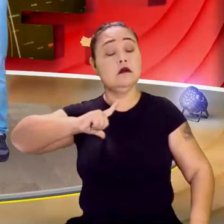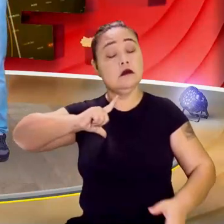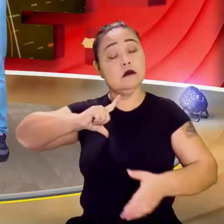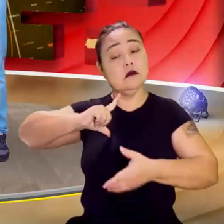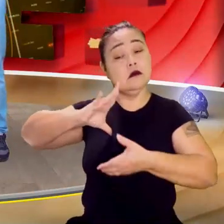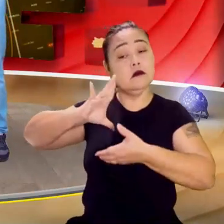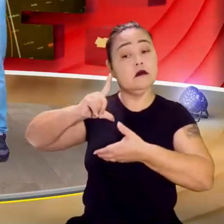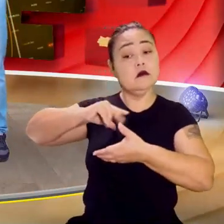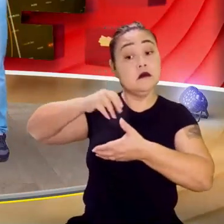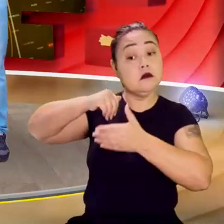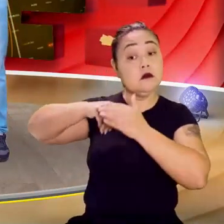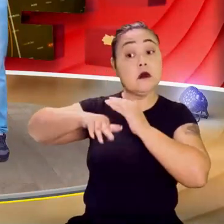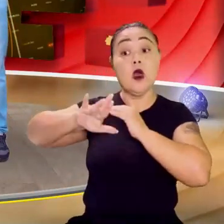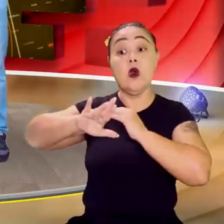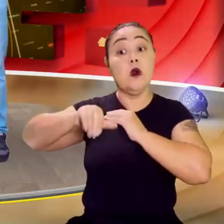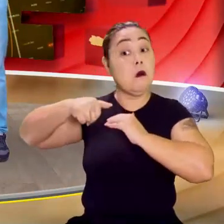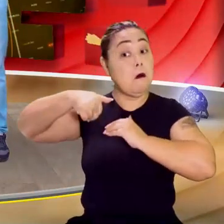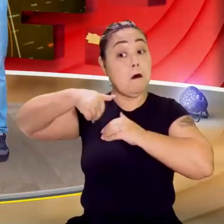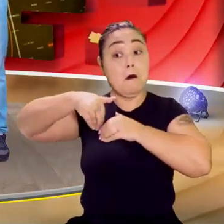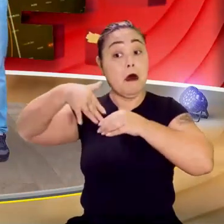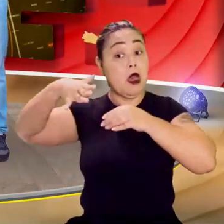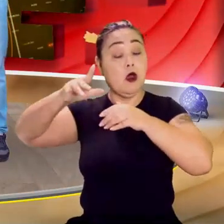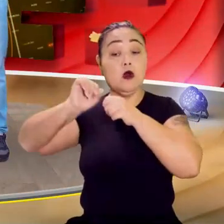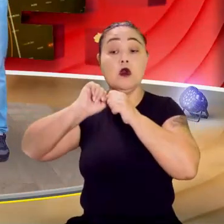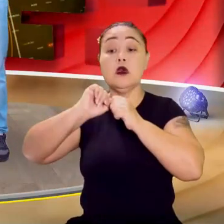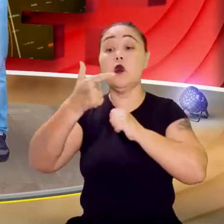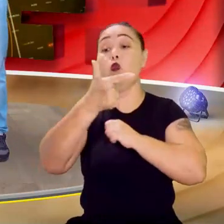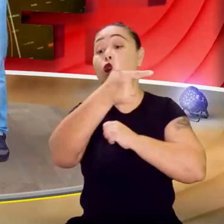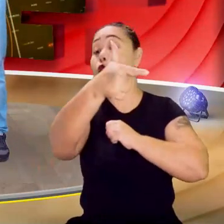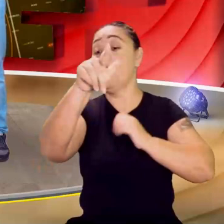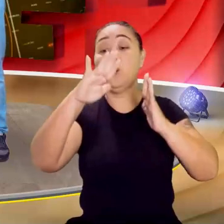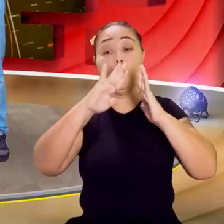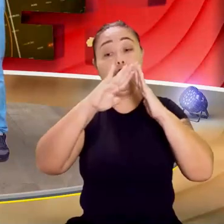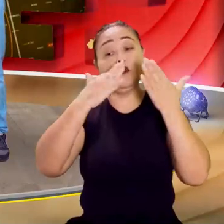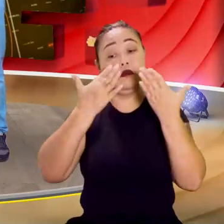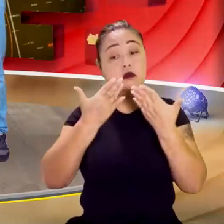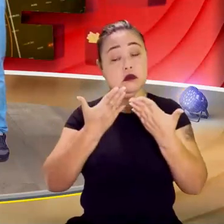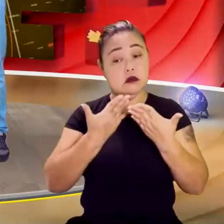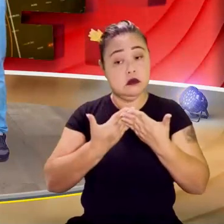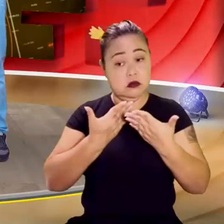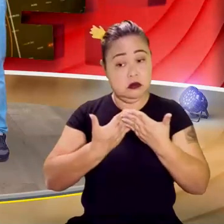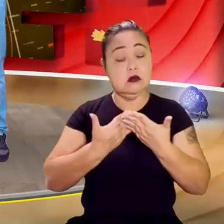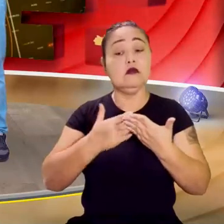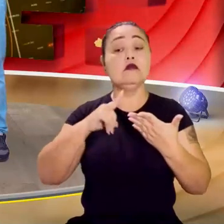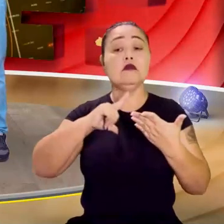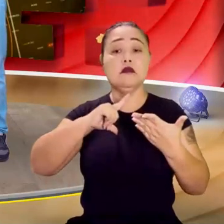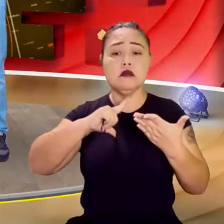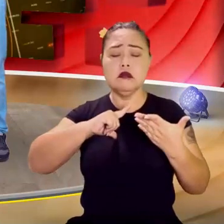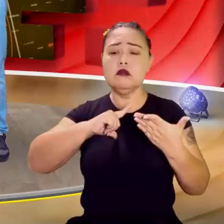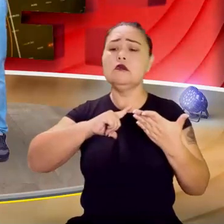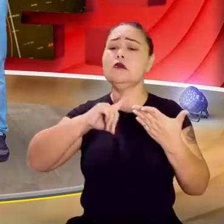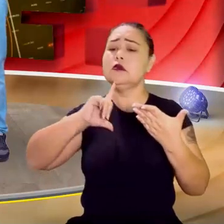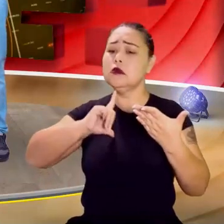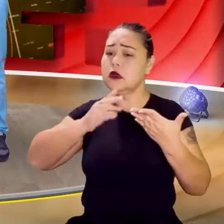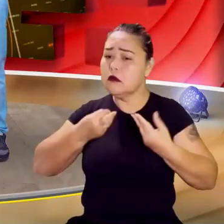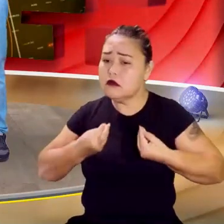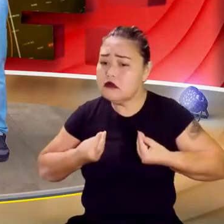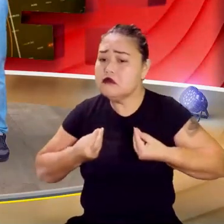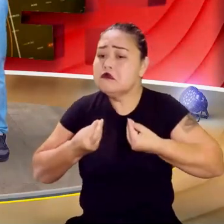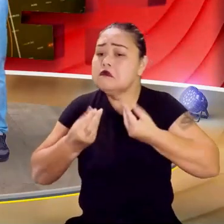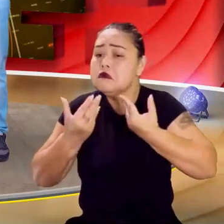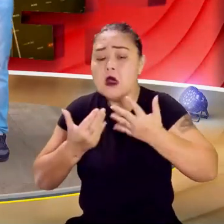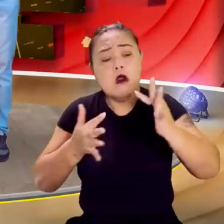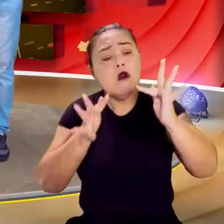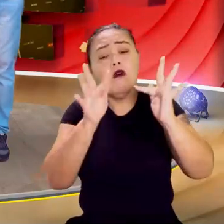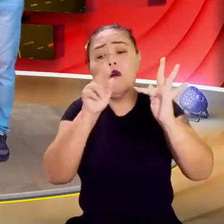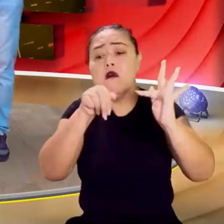trunfo maior do que muitas escolas, porque vocês foram beneficiados com as funções de maneira bem cadenciada,